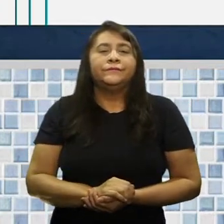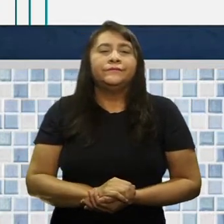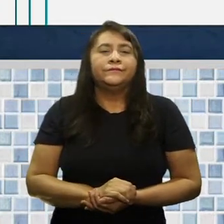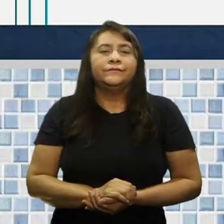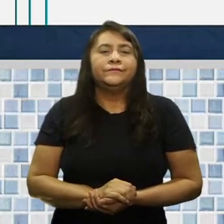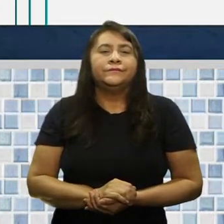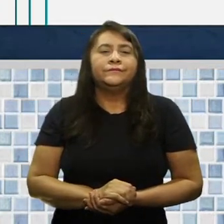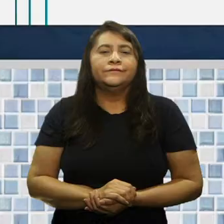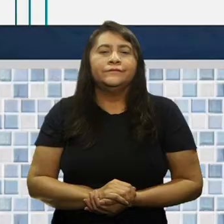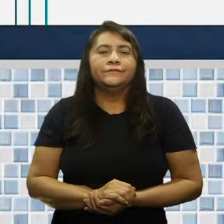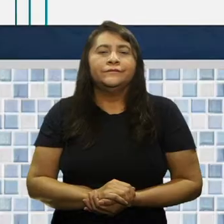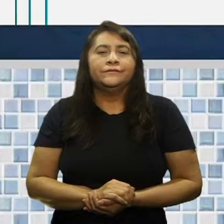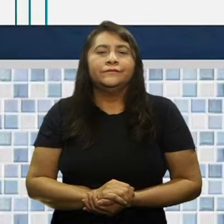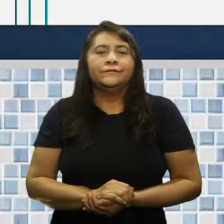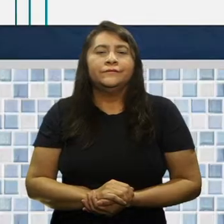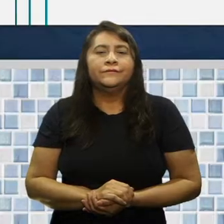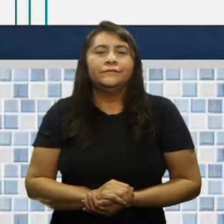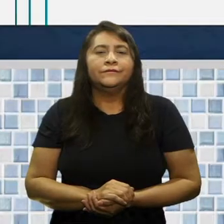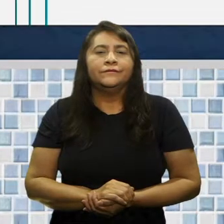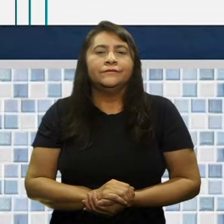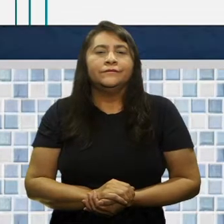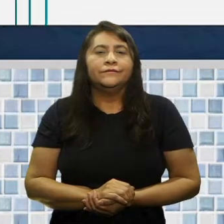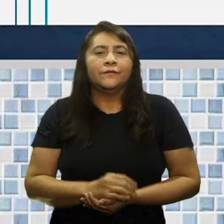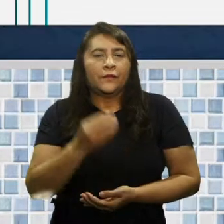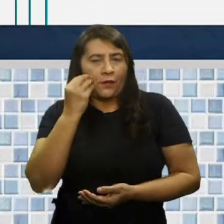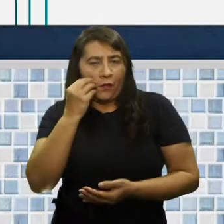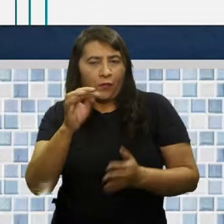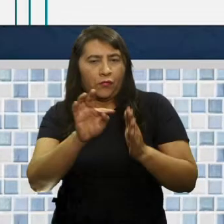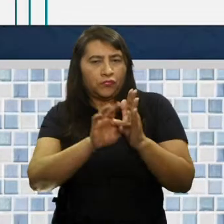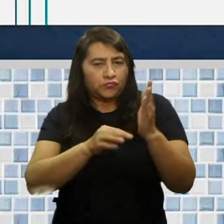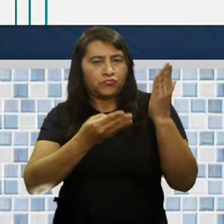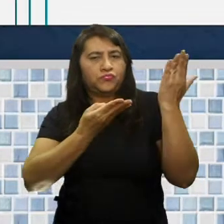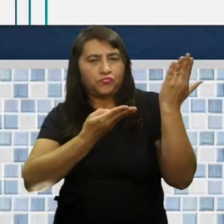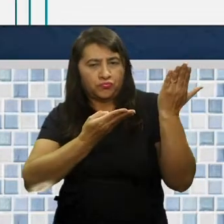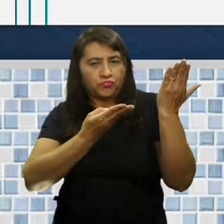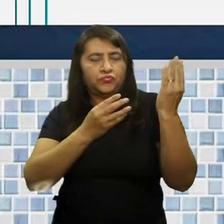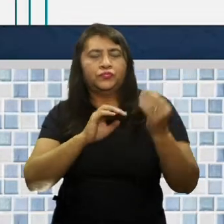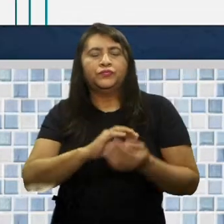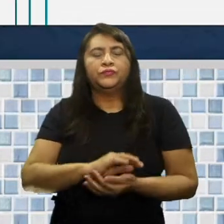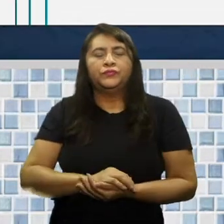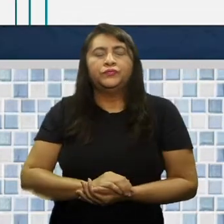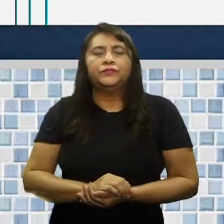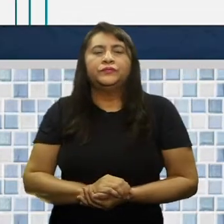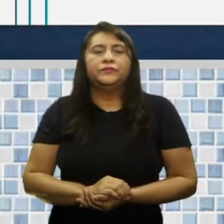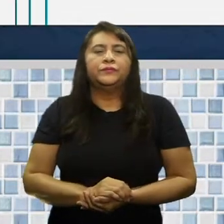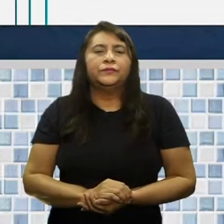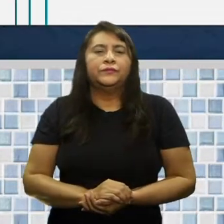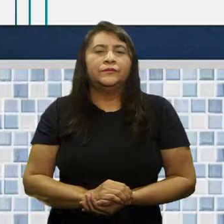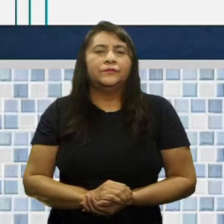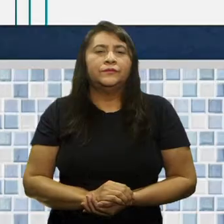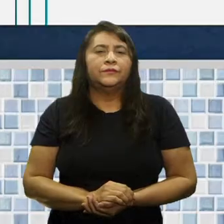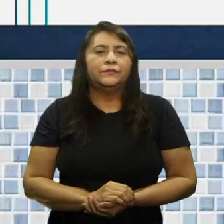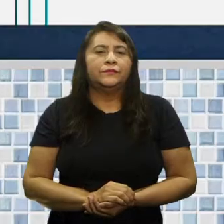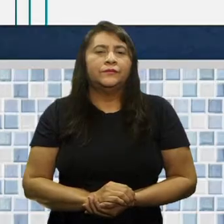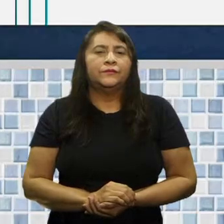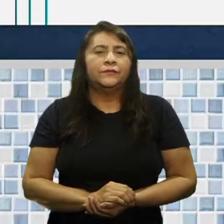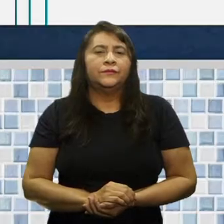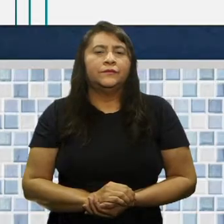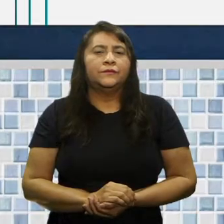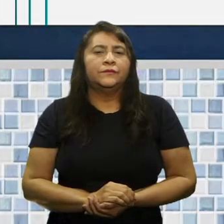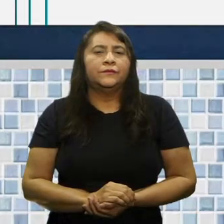yourself, lockdown, disease, outbreak, wear mask, cough, stay